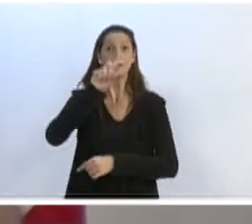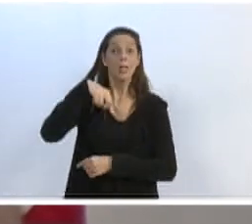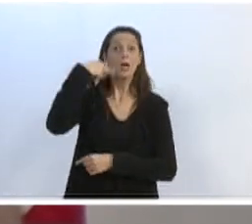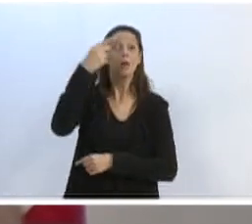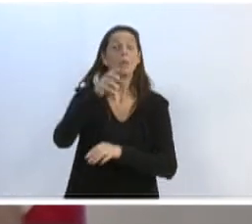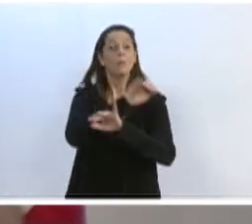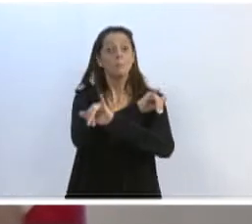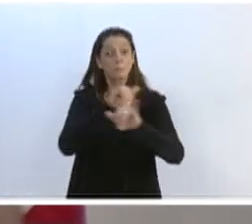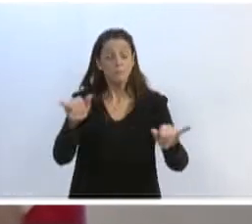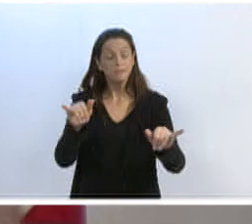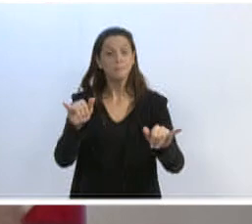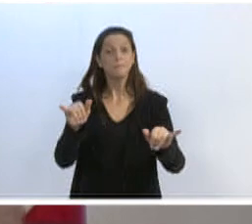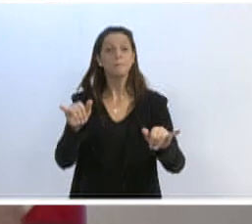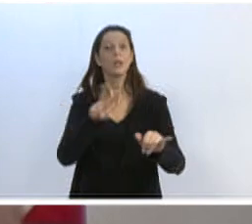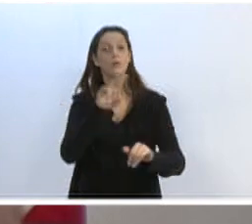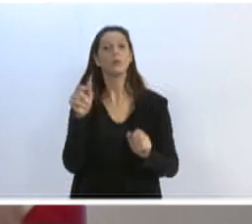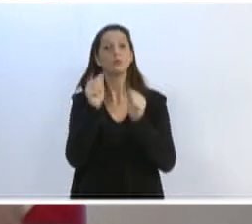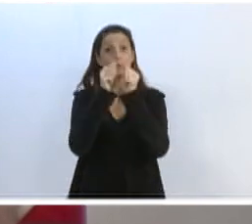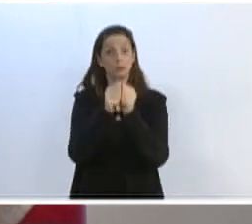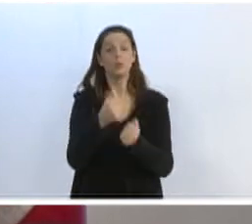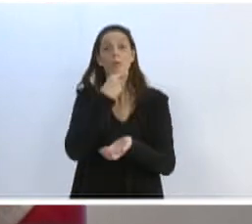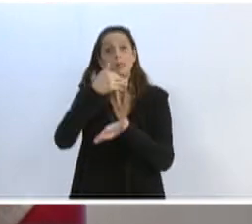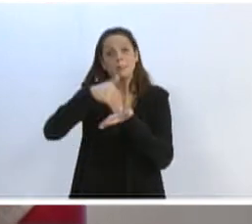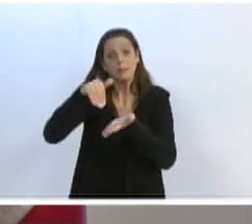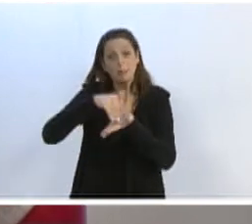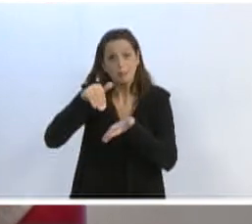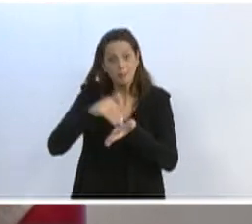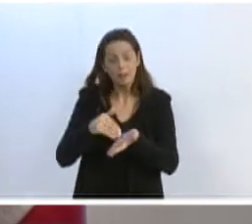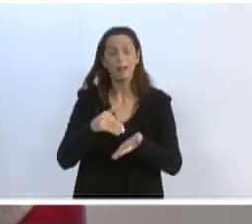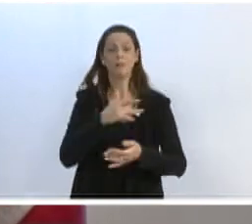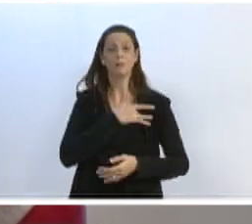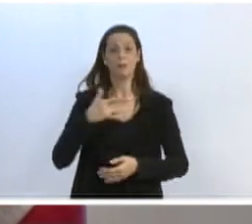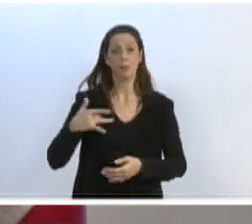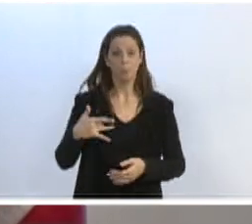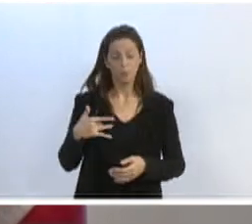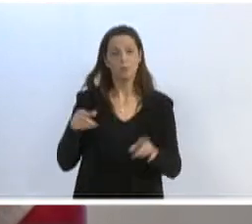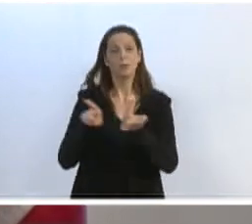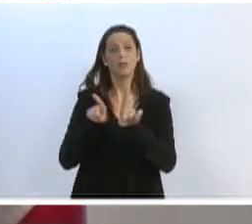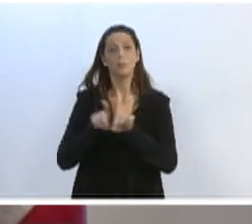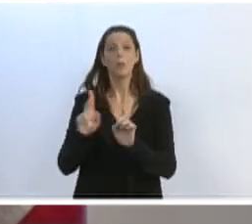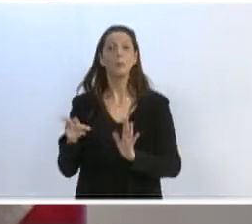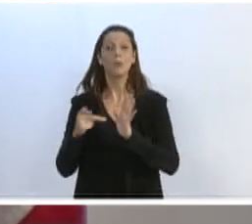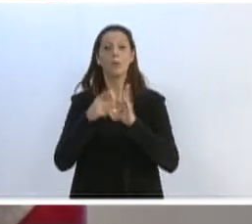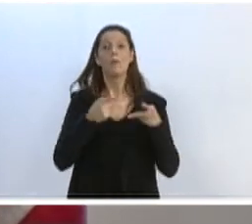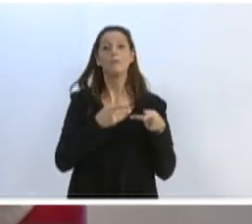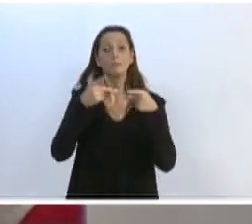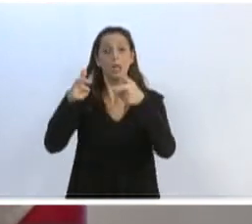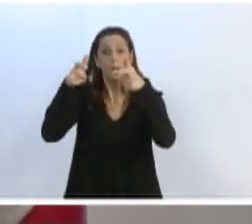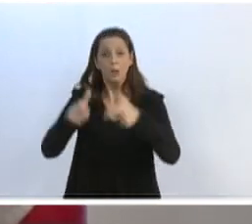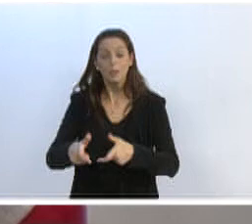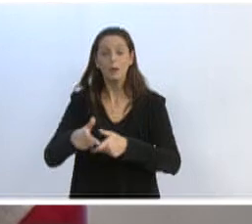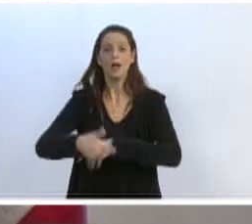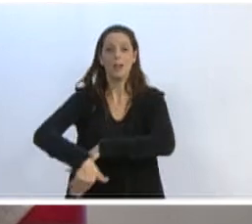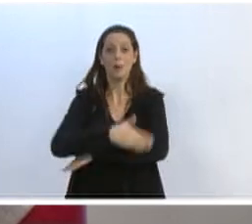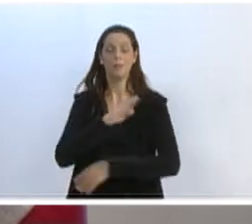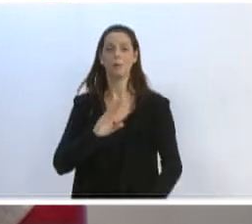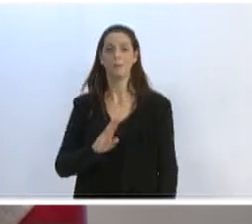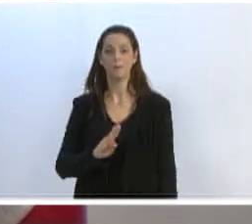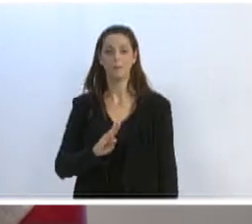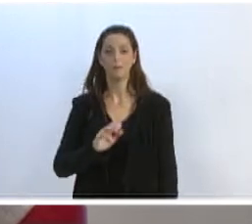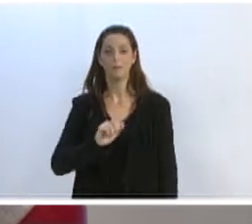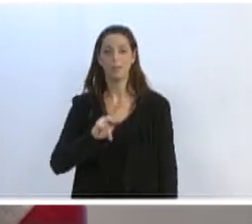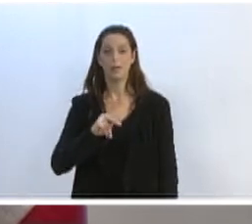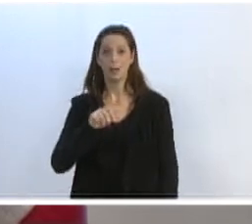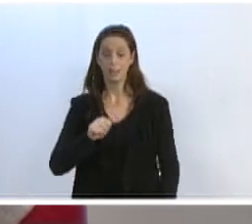é a consignar de saúde cetesb trocou e com em visita na rua bahia há muitas muitas coisas que encaminha líder do governo